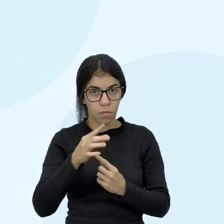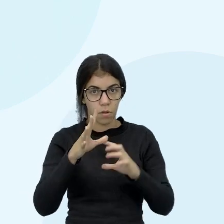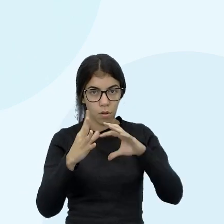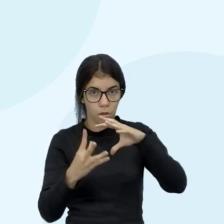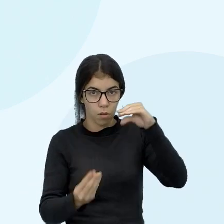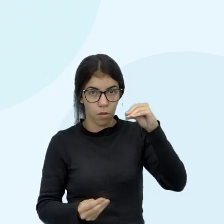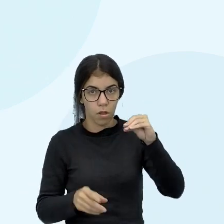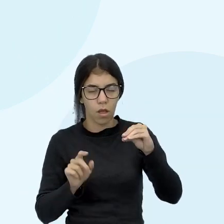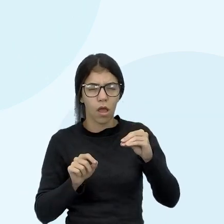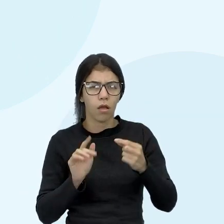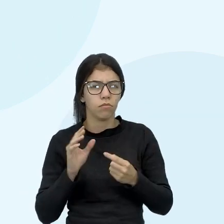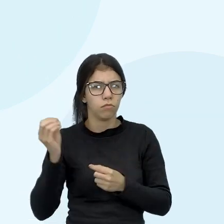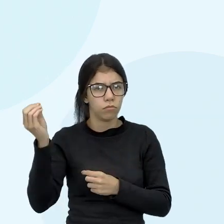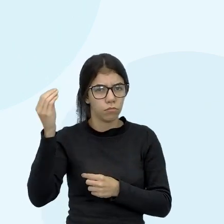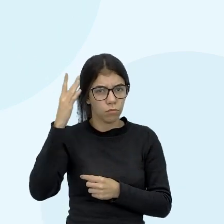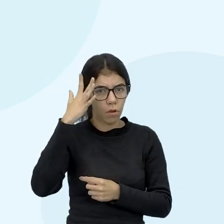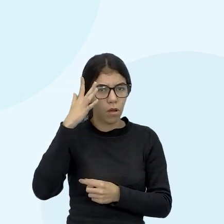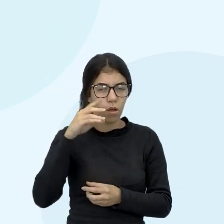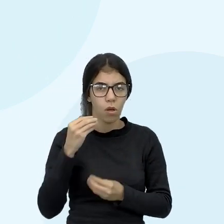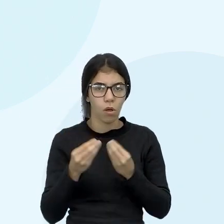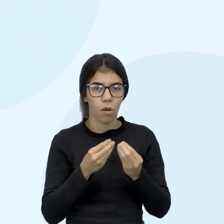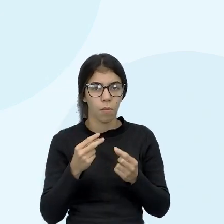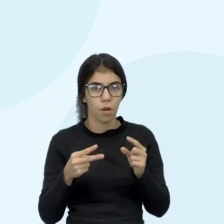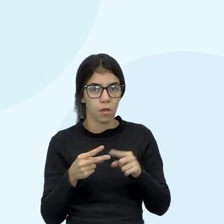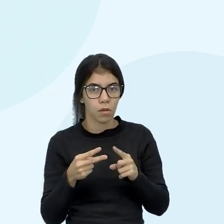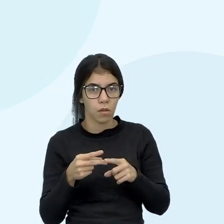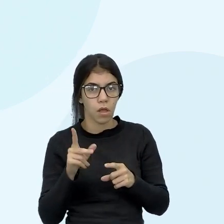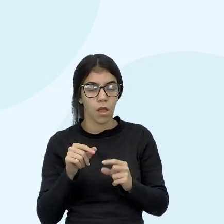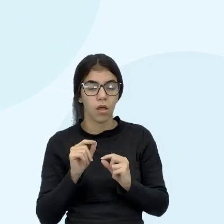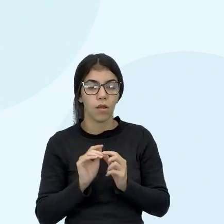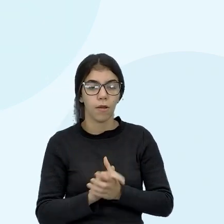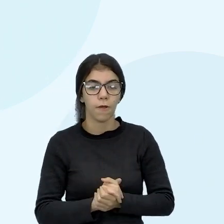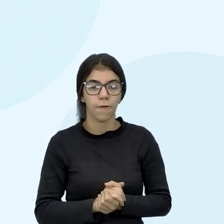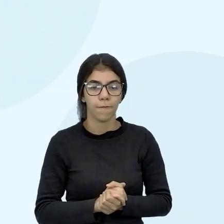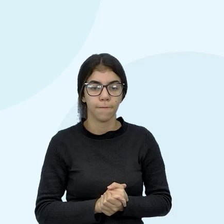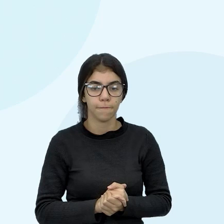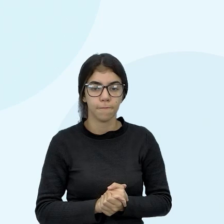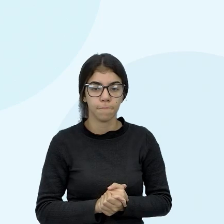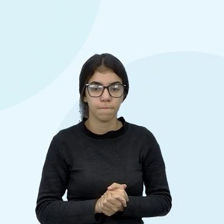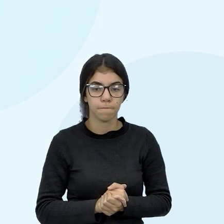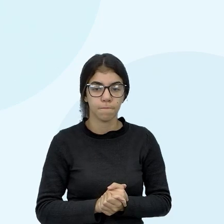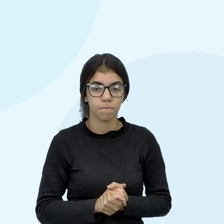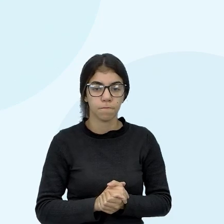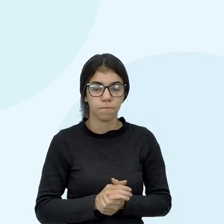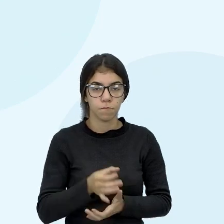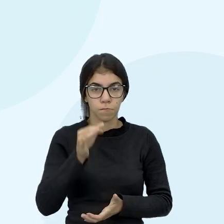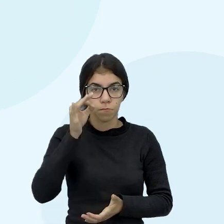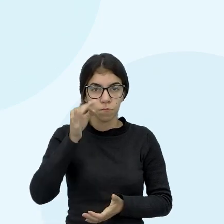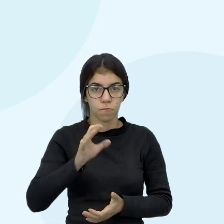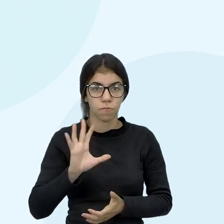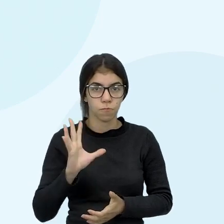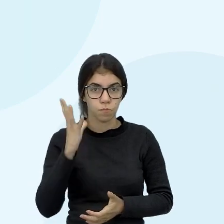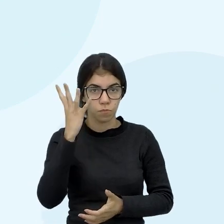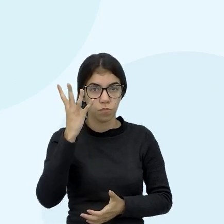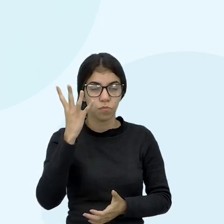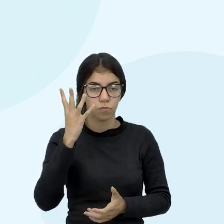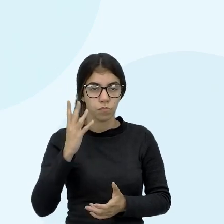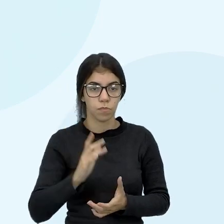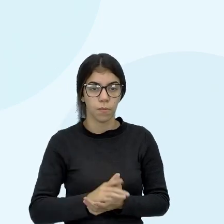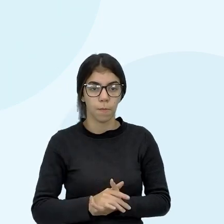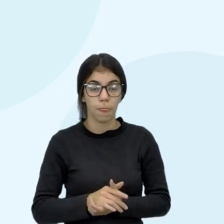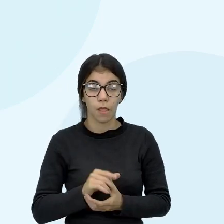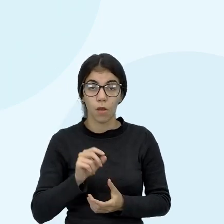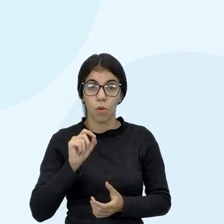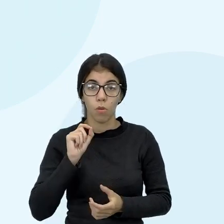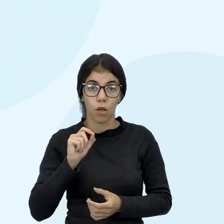sua autoevidência. A segunda diz respeito à precisão de um relato sobre algo. Isto